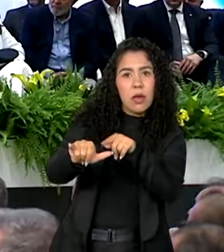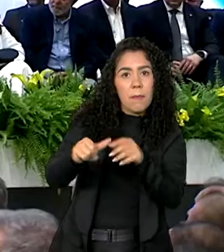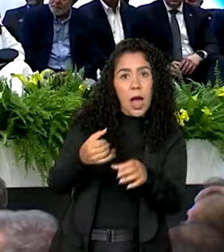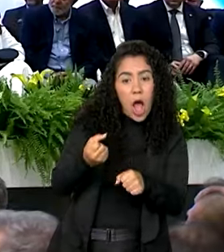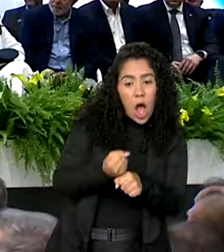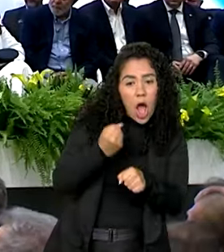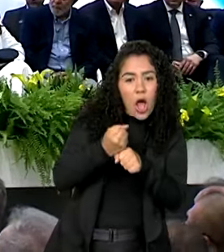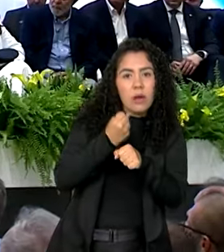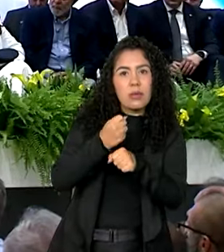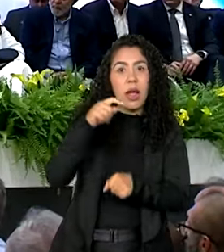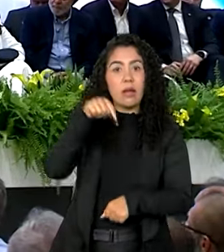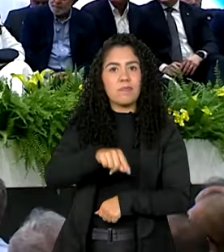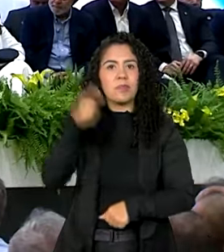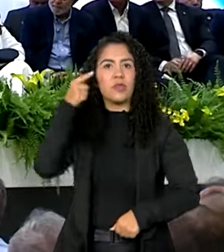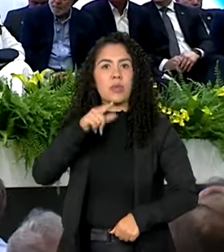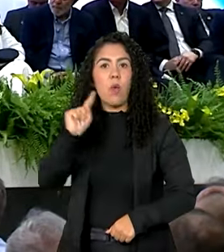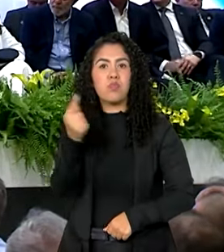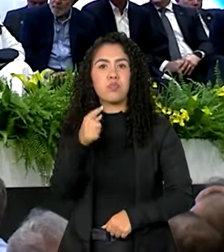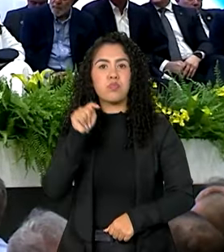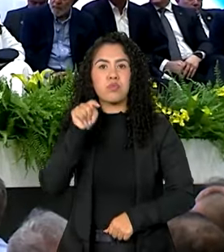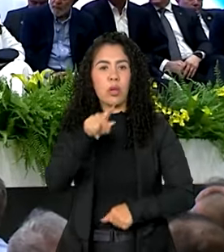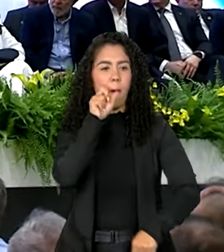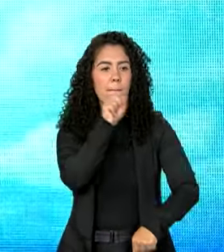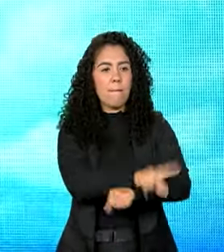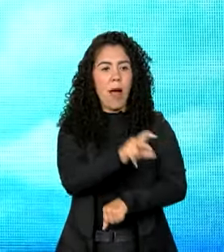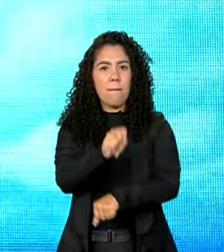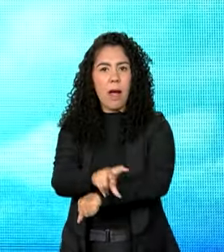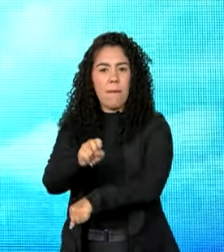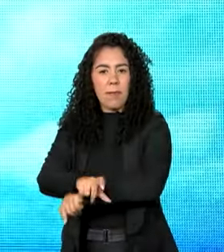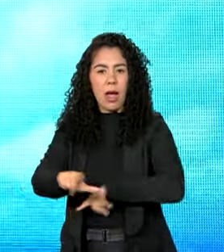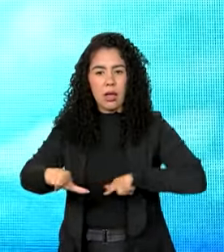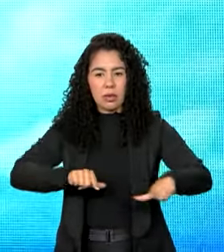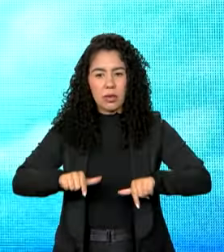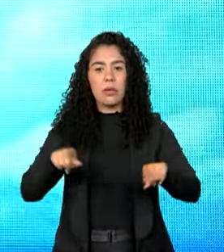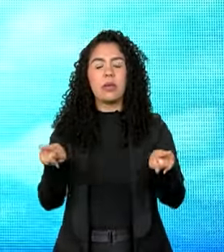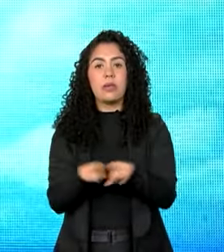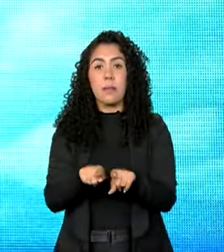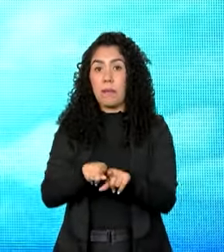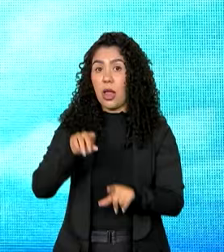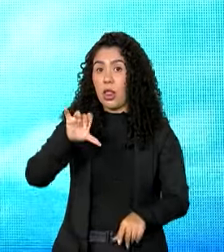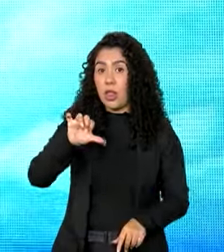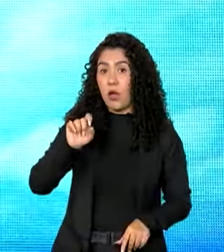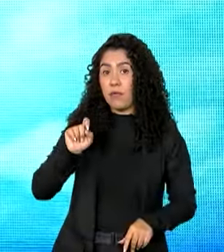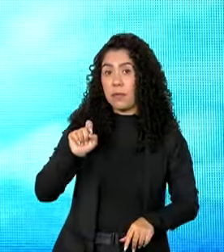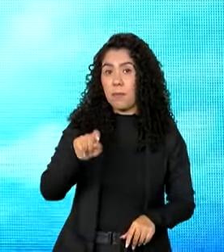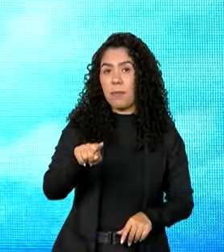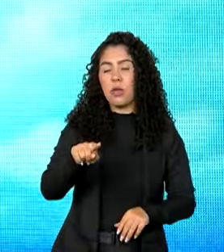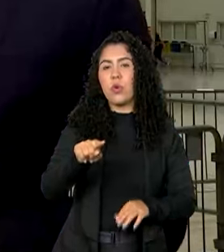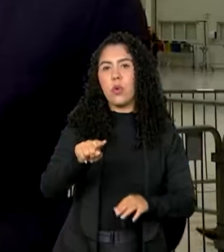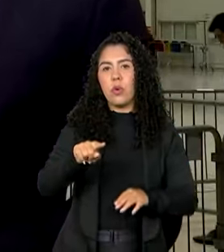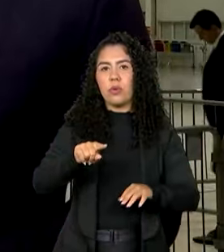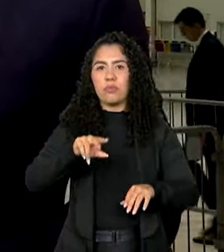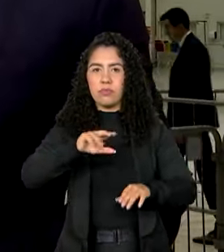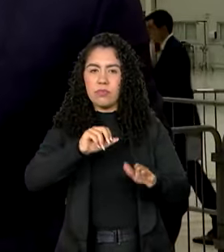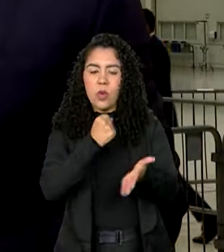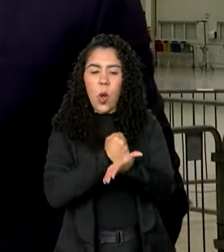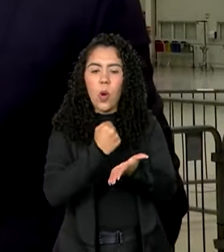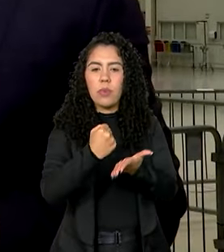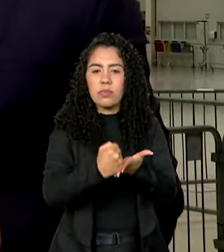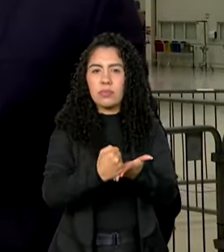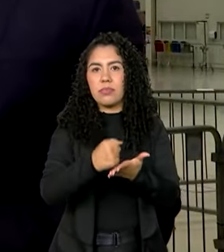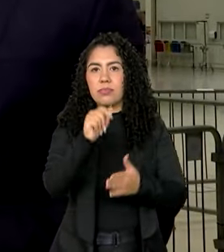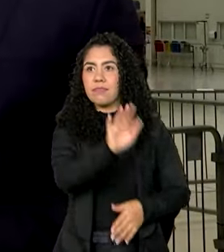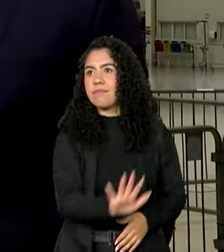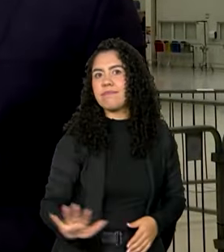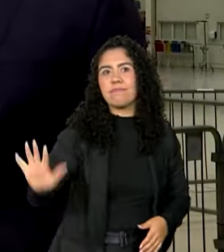Embraer, mil empregos diretos e outros 9 mil empregos indiretos no Brasil. A Embraer